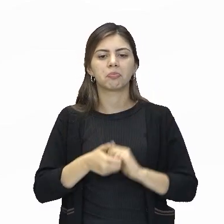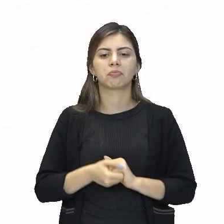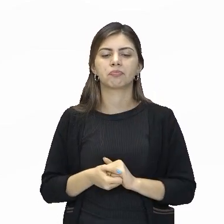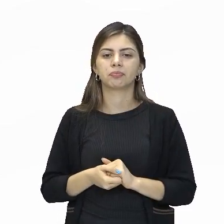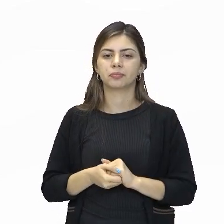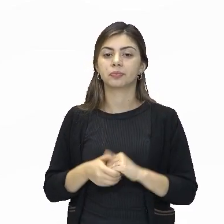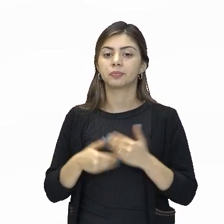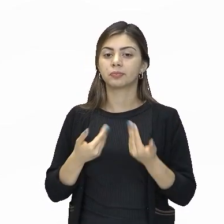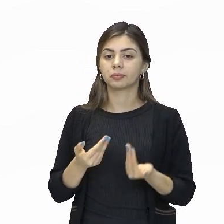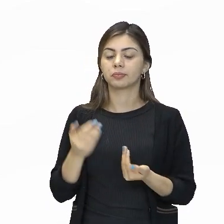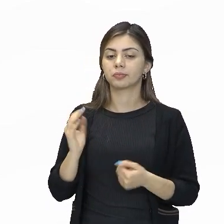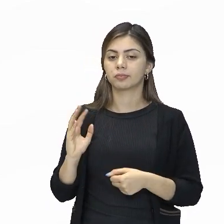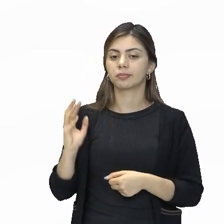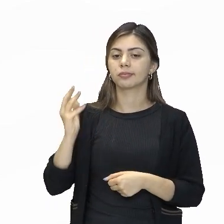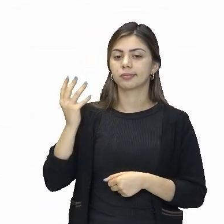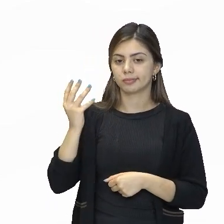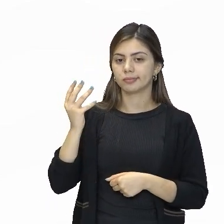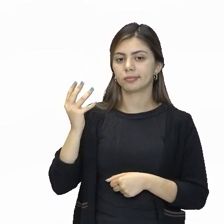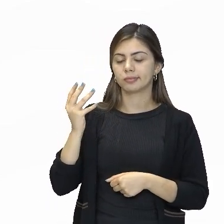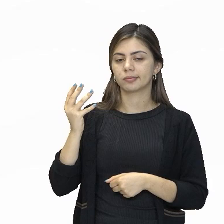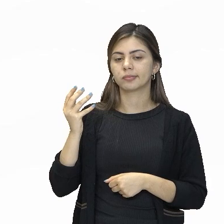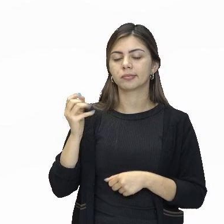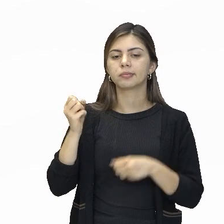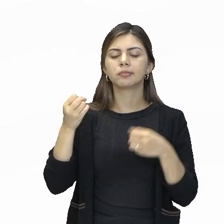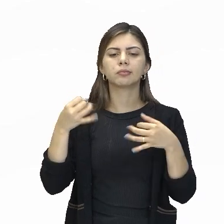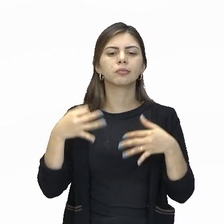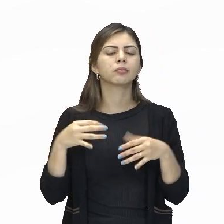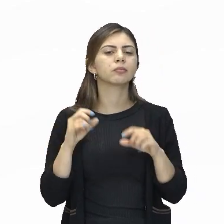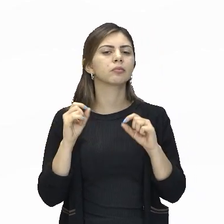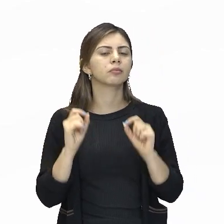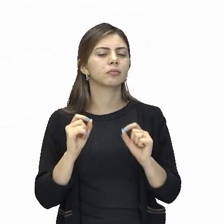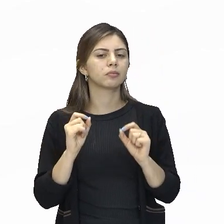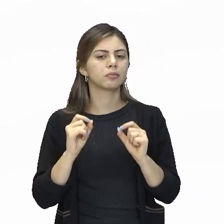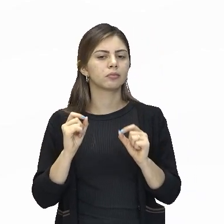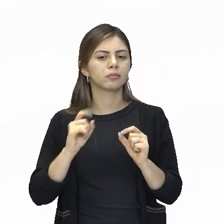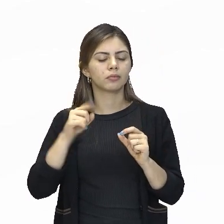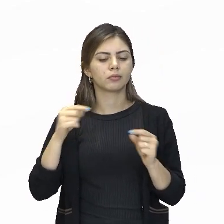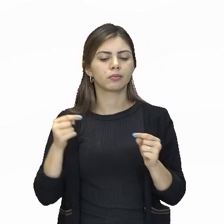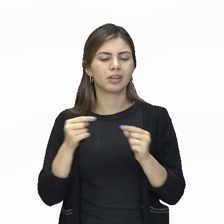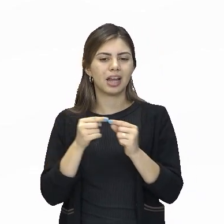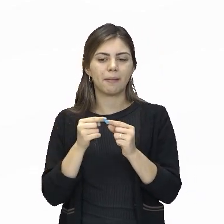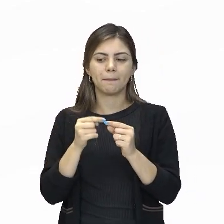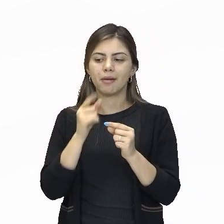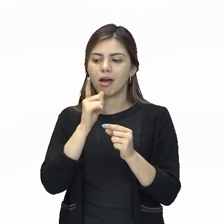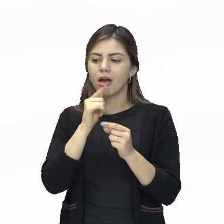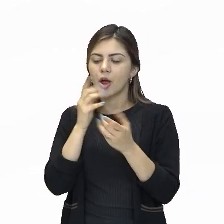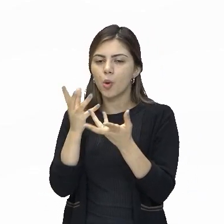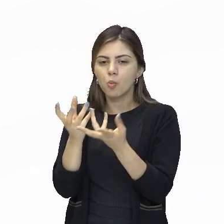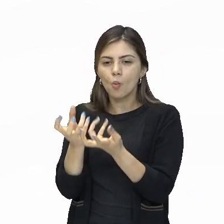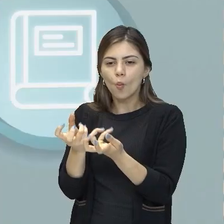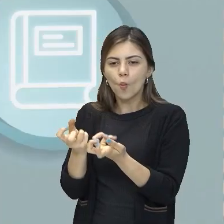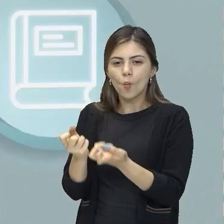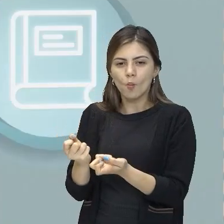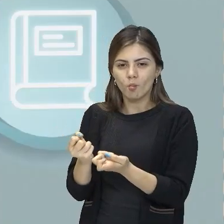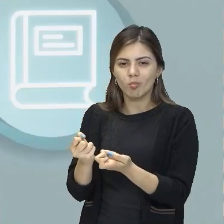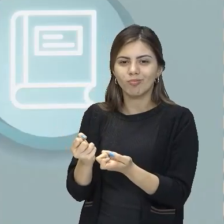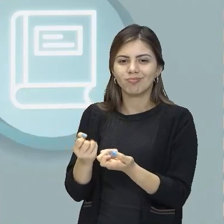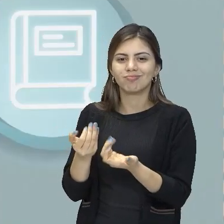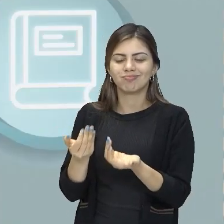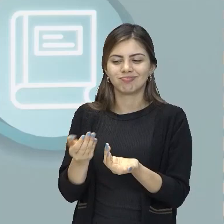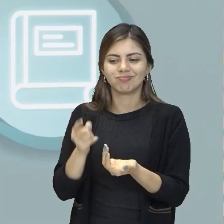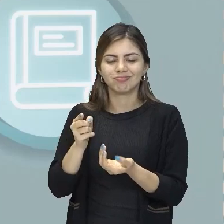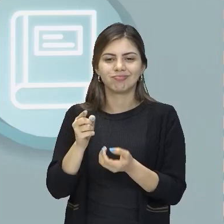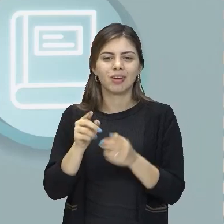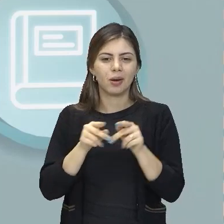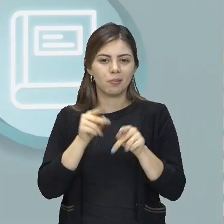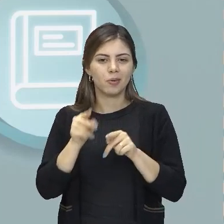isso aconteceu como descrevendo o quê? A seca, né? Que ali pegou esse povo lá